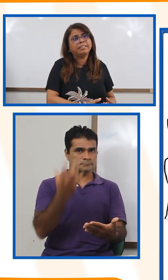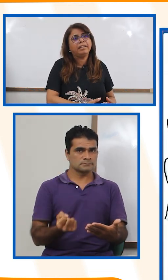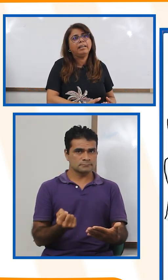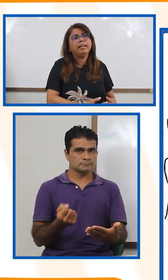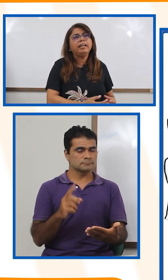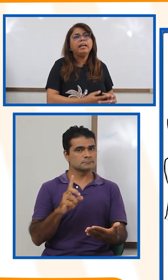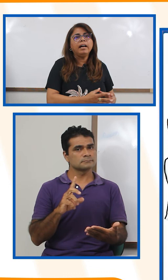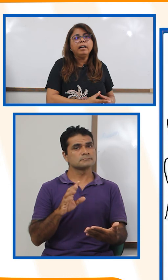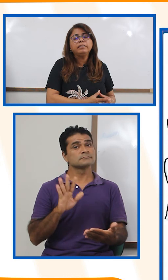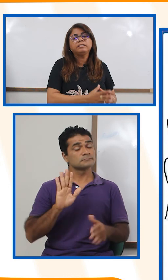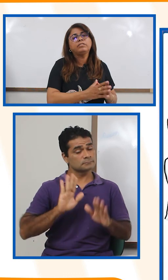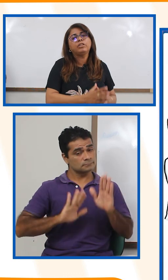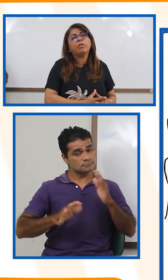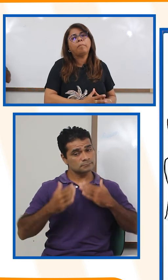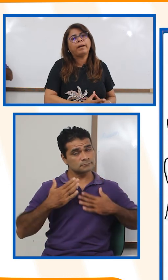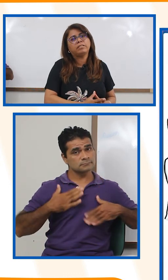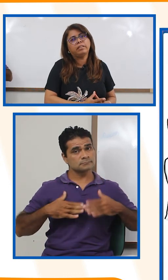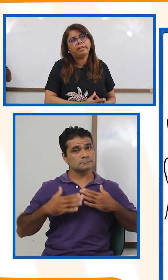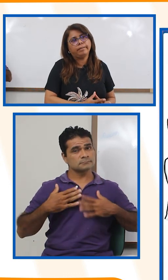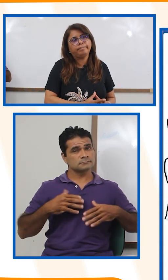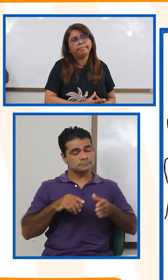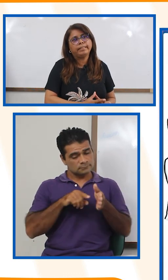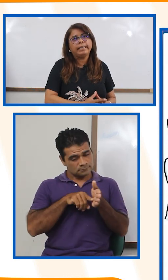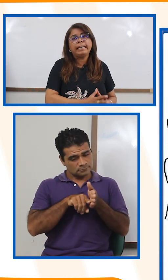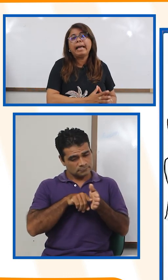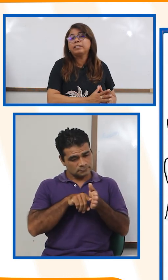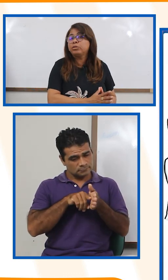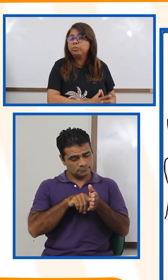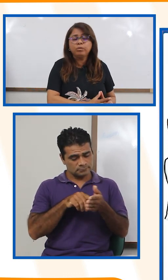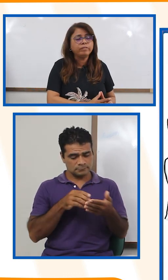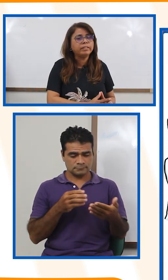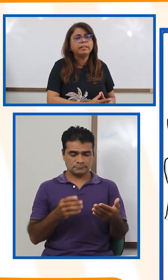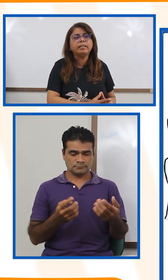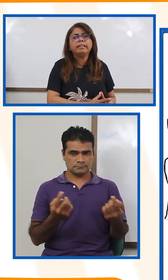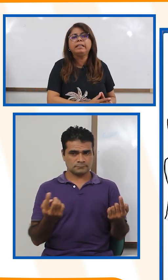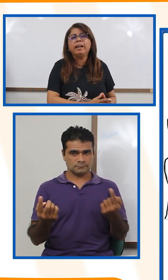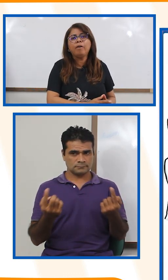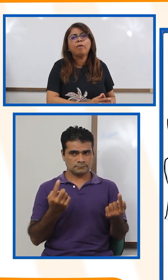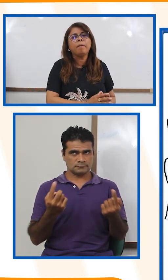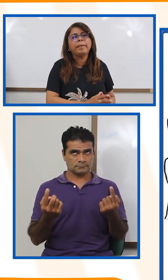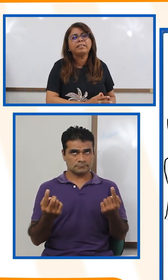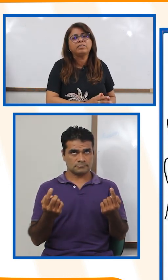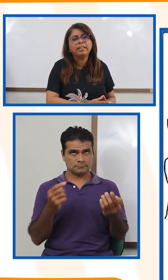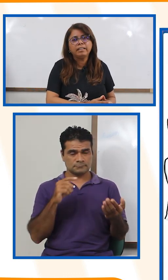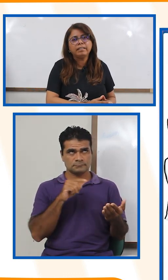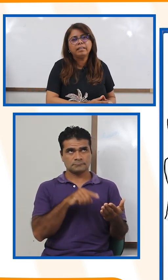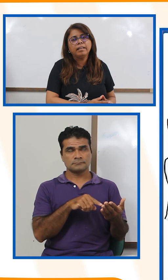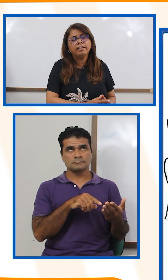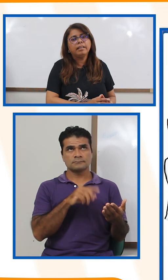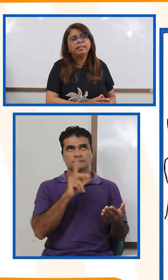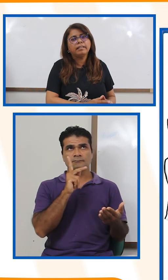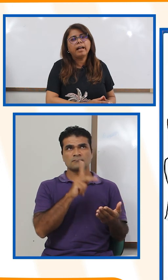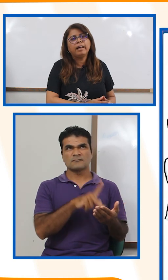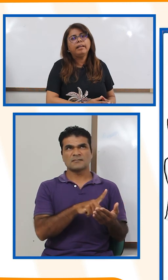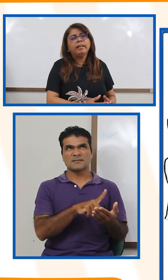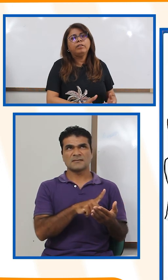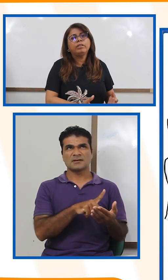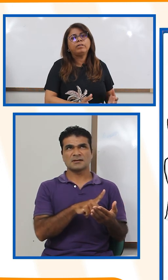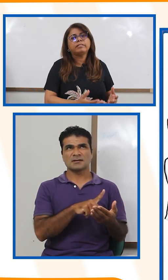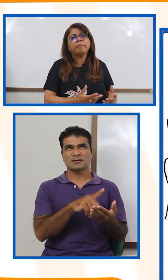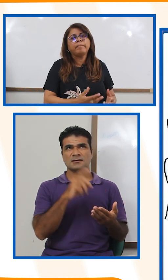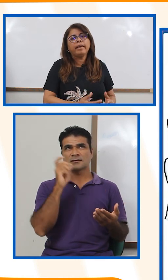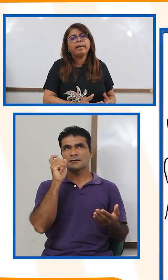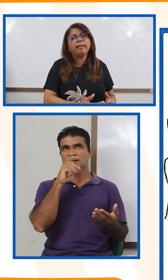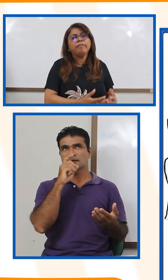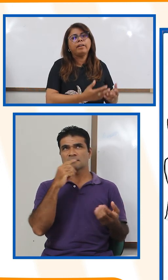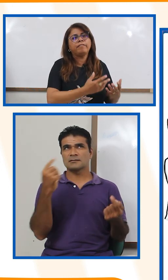verdadeiras, né? Antes de compartilhar. Na dúvida, não compartilhe, tá? Eu tenho